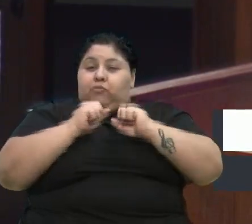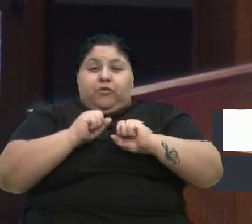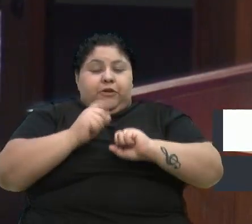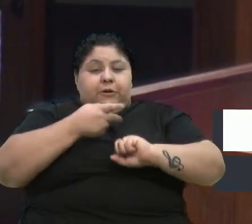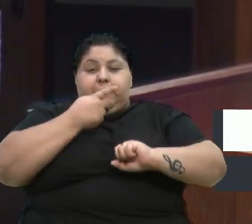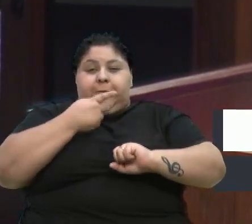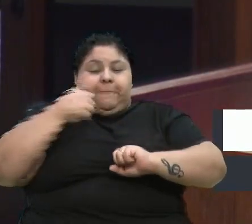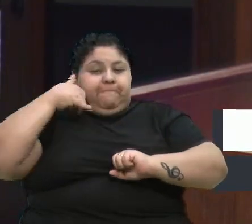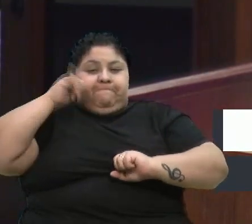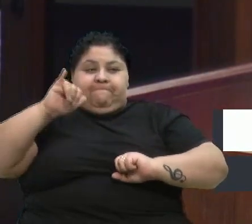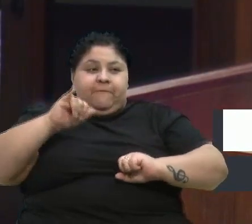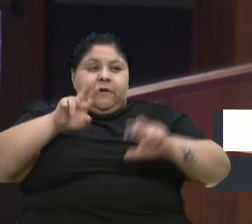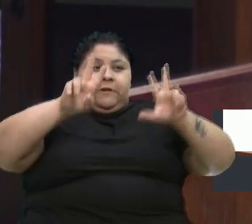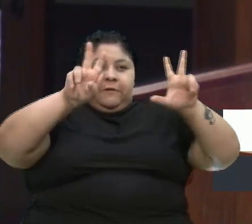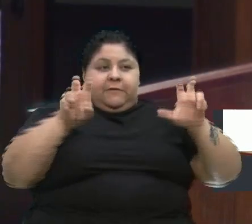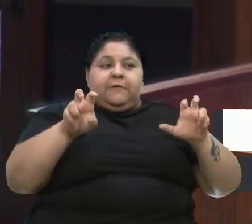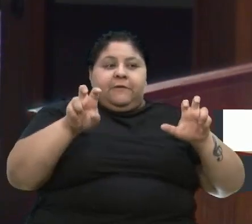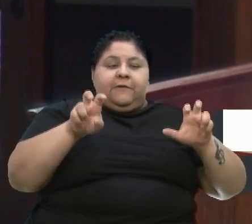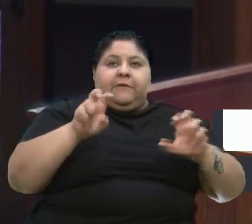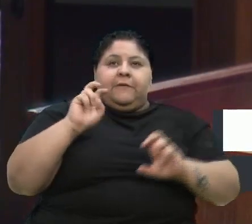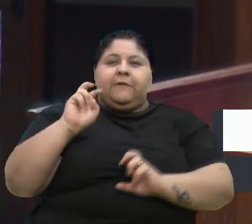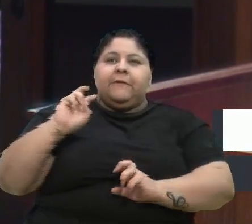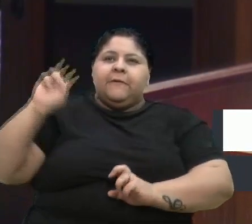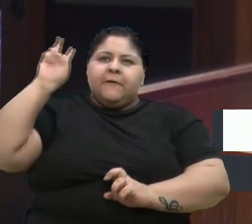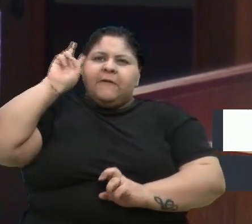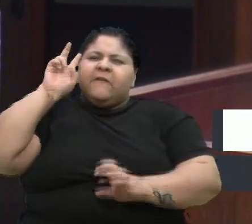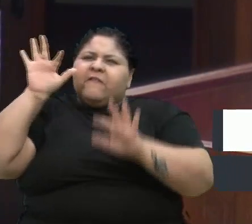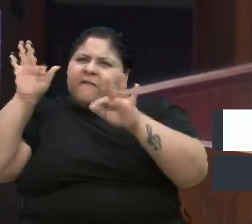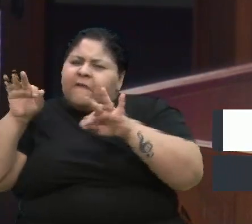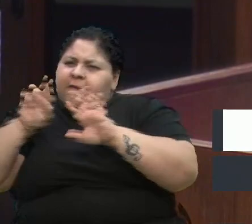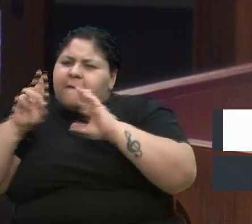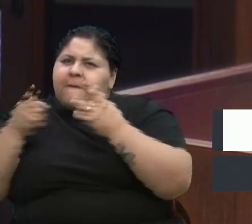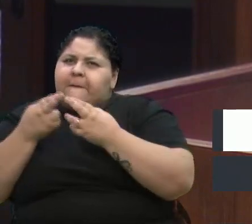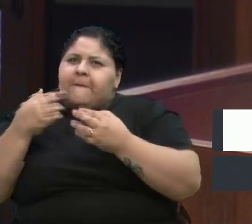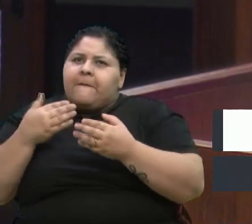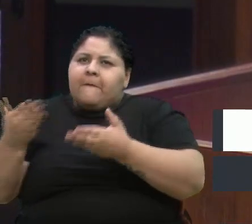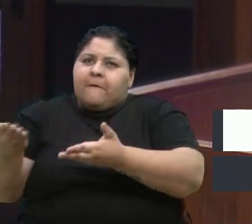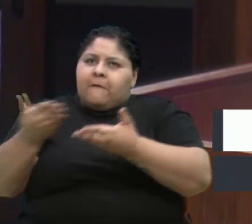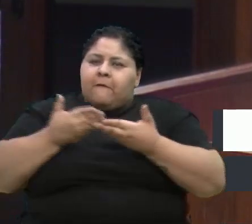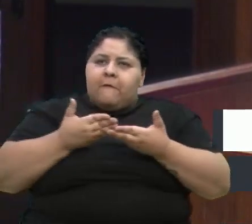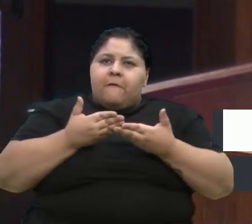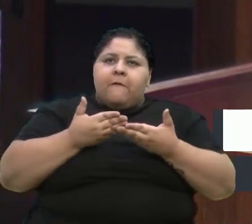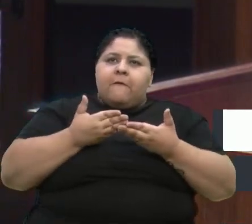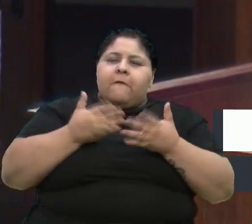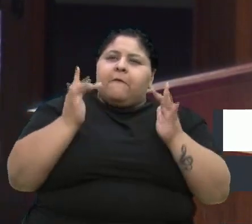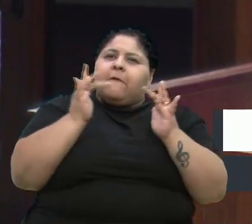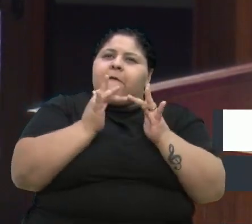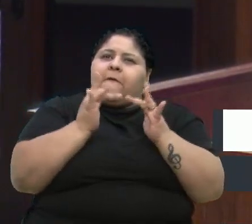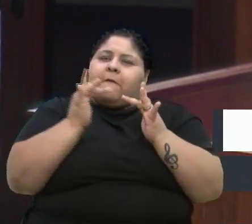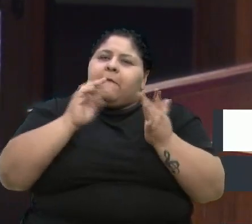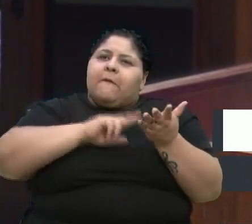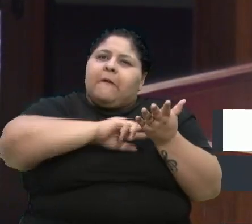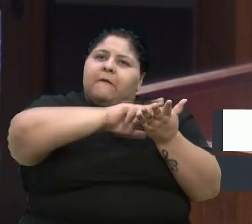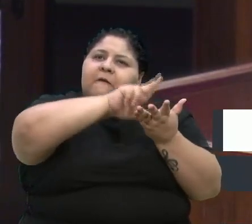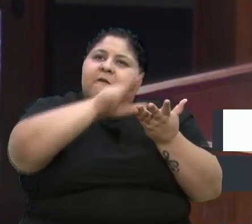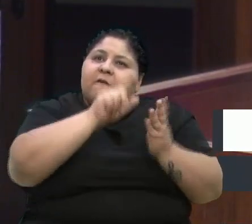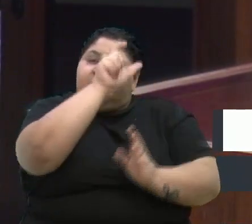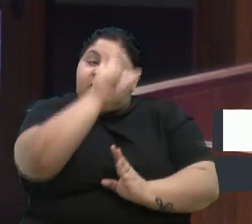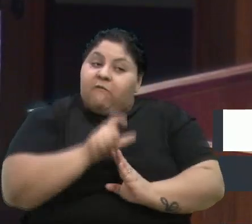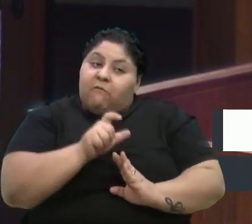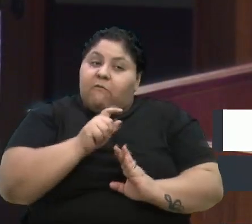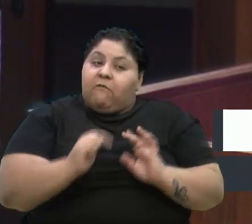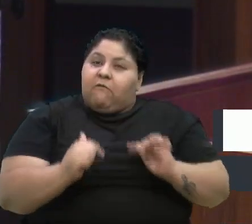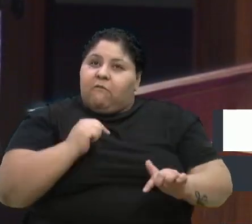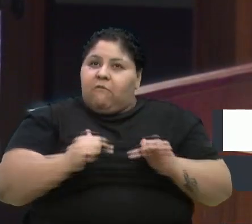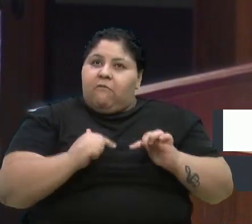de uma situação. Na quinta-feira, final da sessão, eu comecei a receber o contato de várias pessoas que trabalham